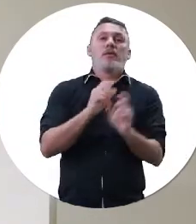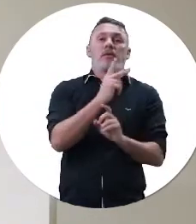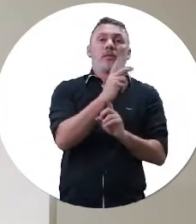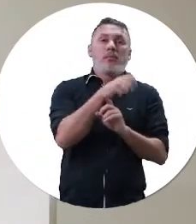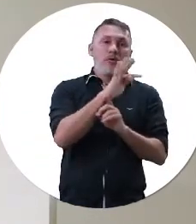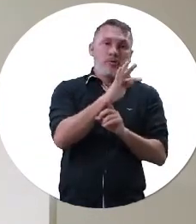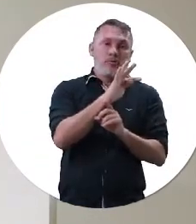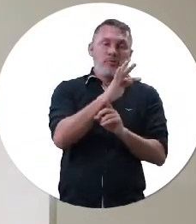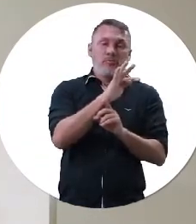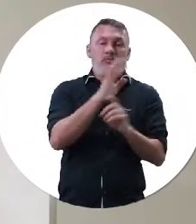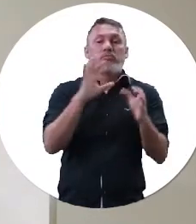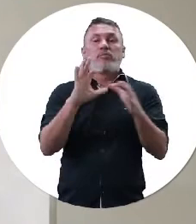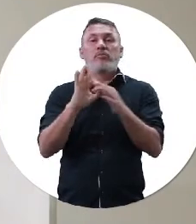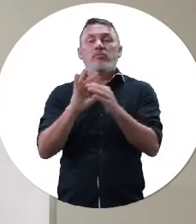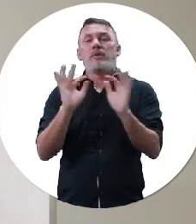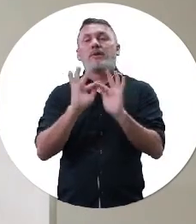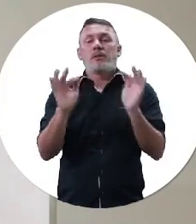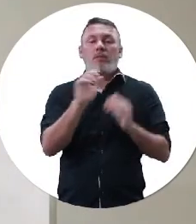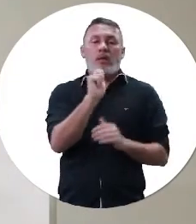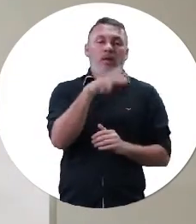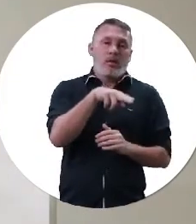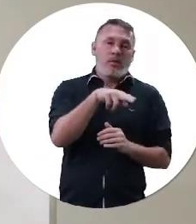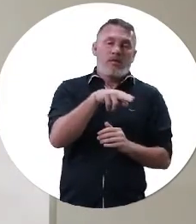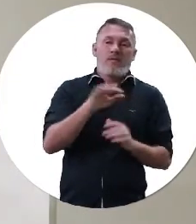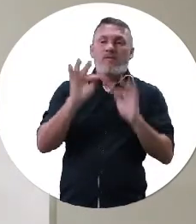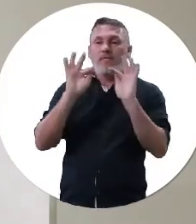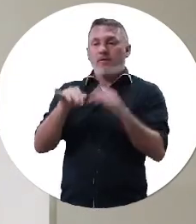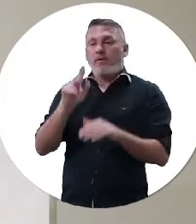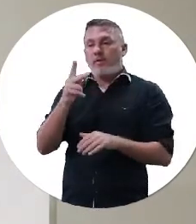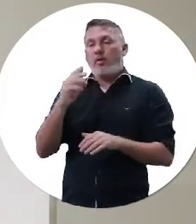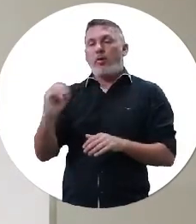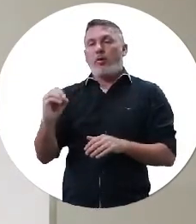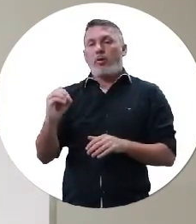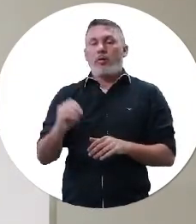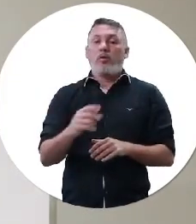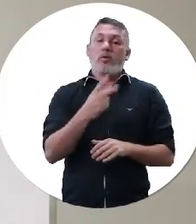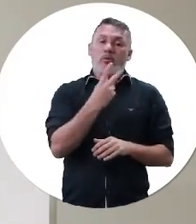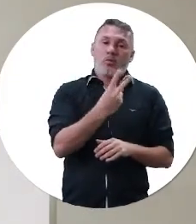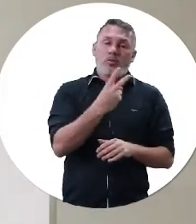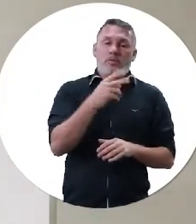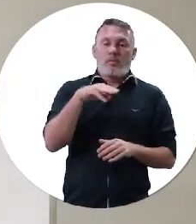O. 2-metil, 3,3 de nitro, pentano.